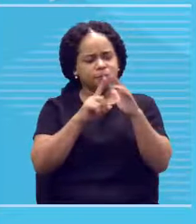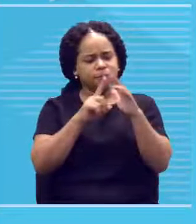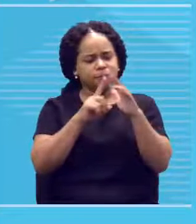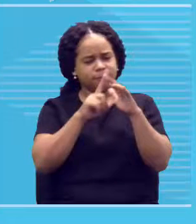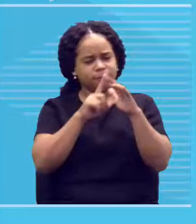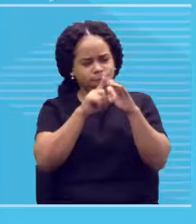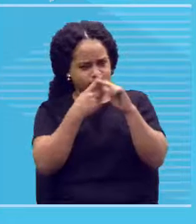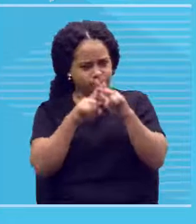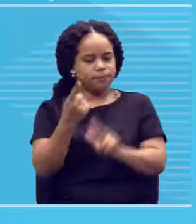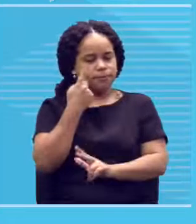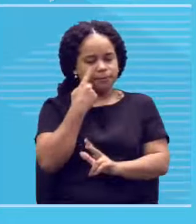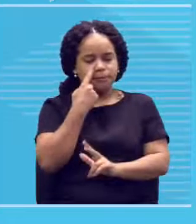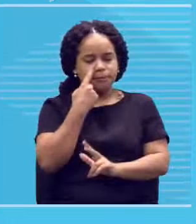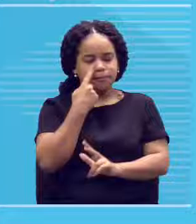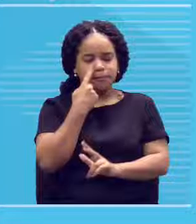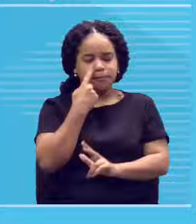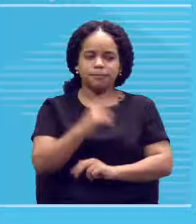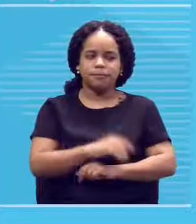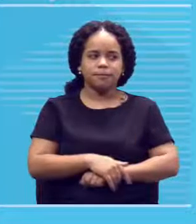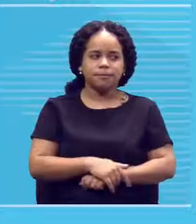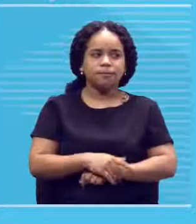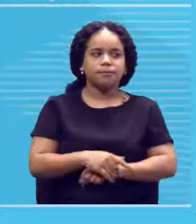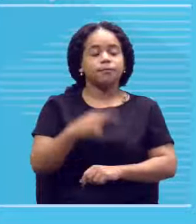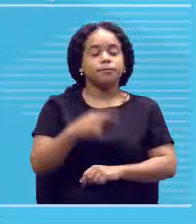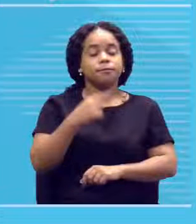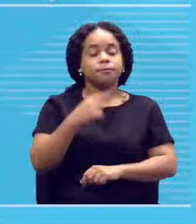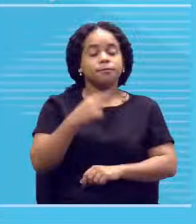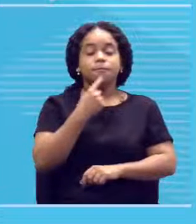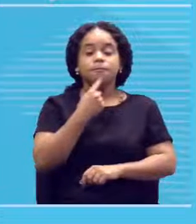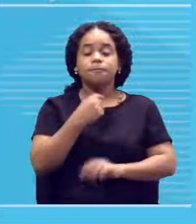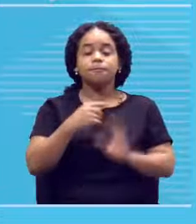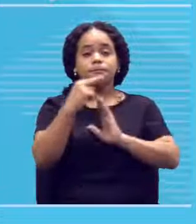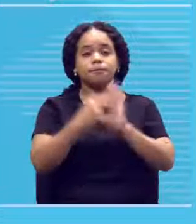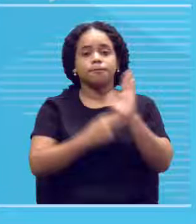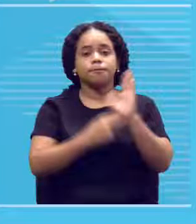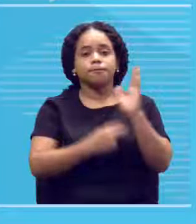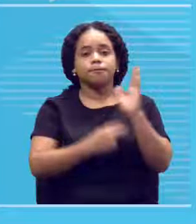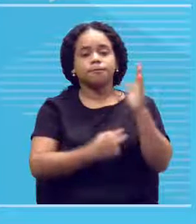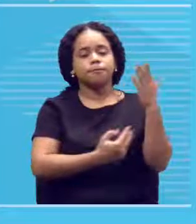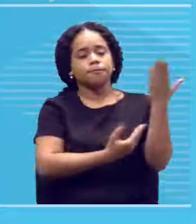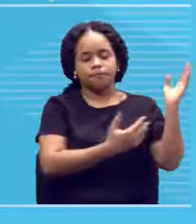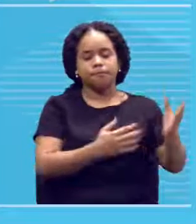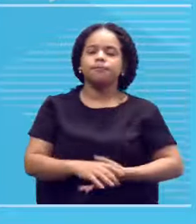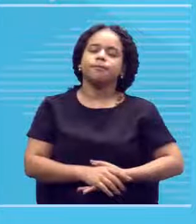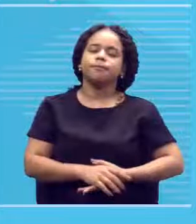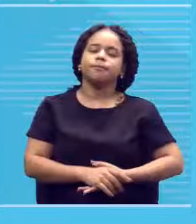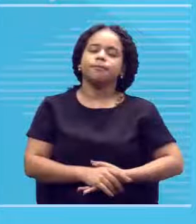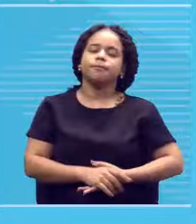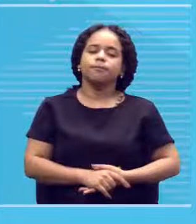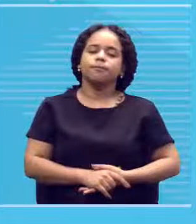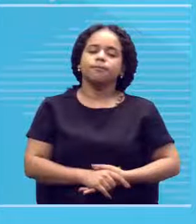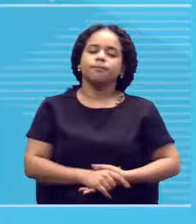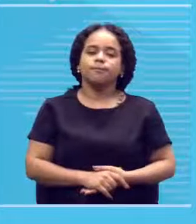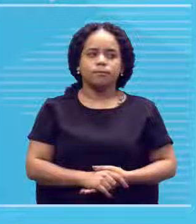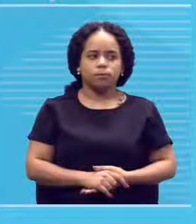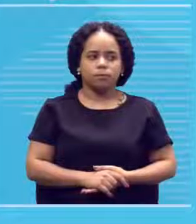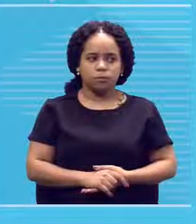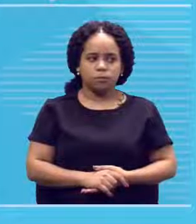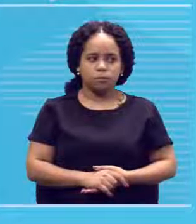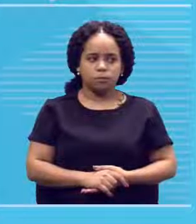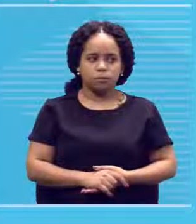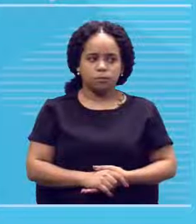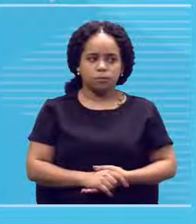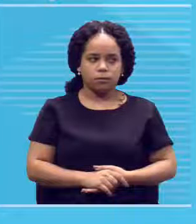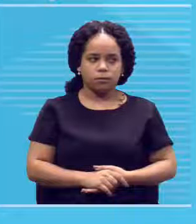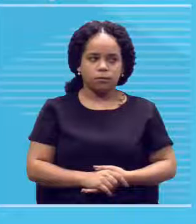ajeitar ficaria como assim ó e as pessoas caminham pelas ruas desse preocupadas como se não existisse